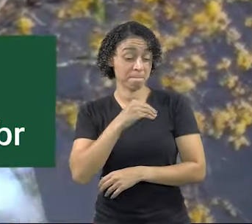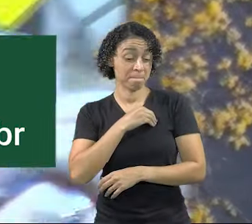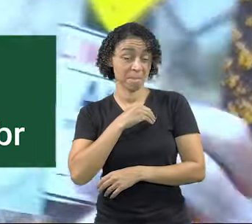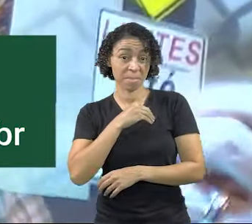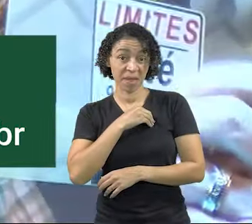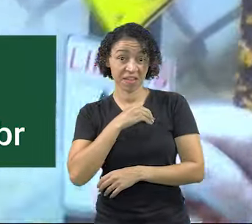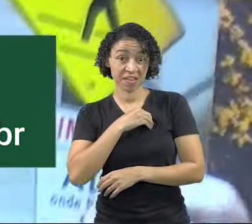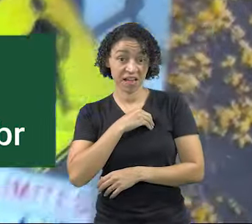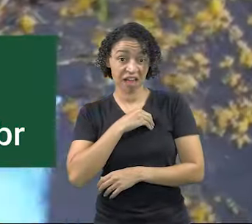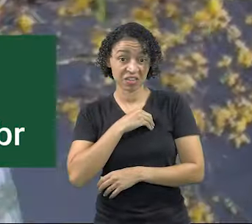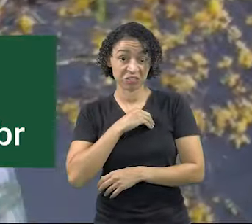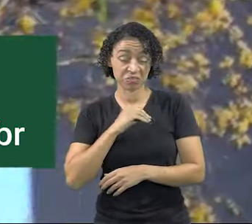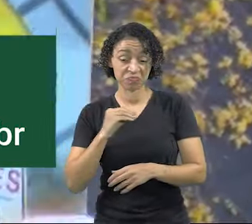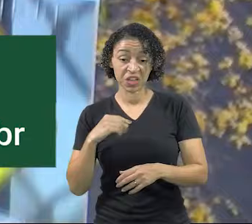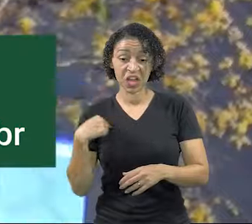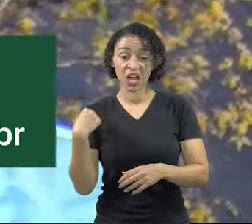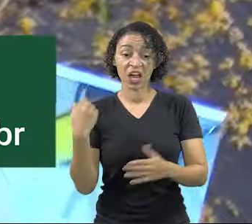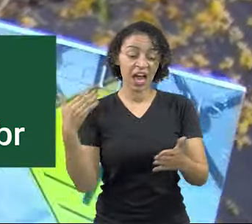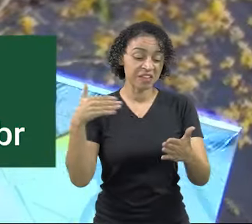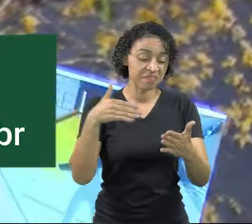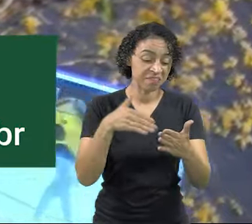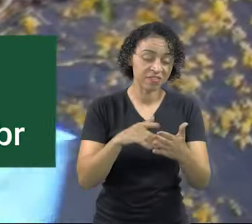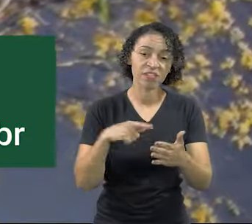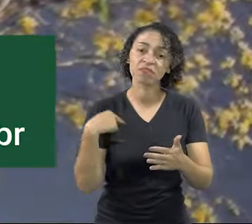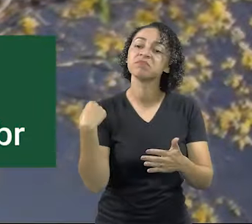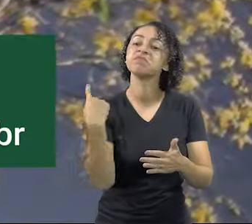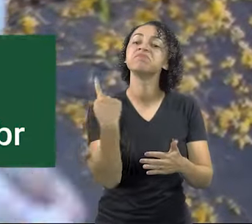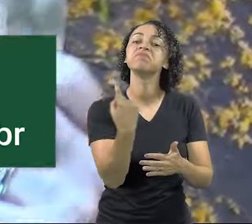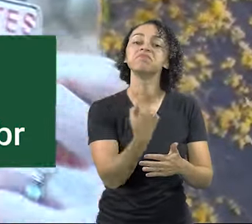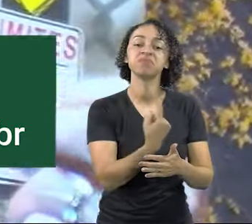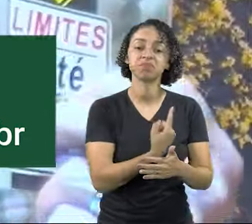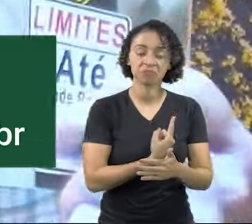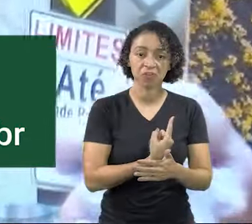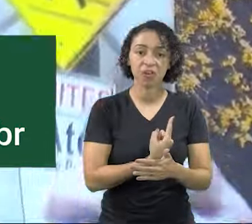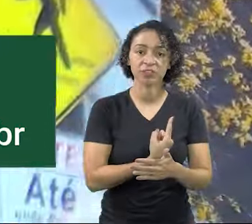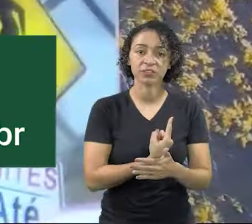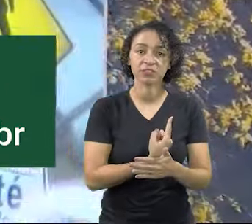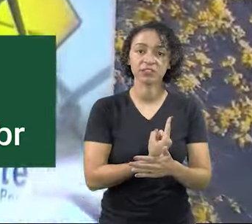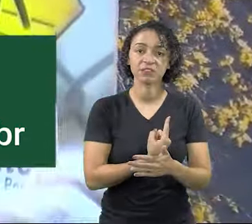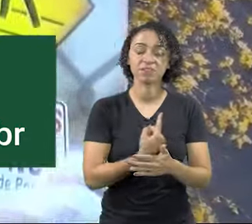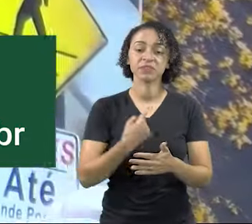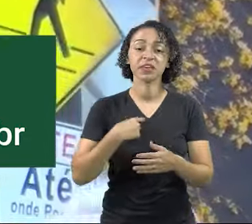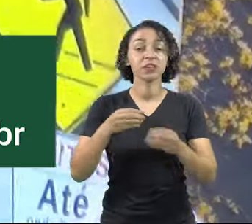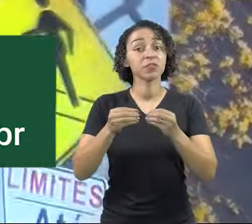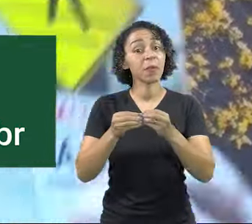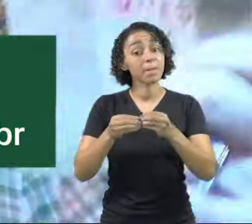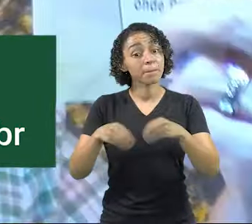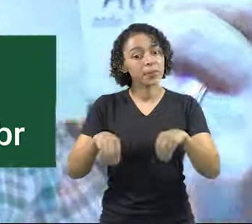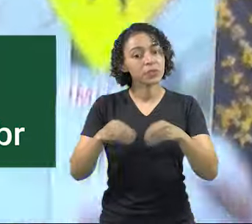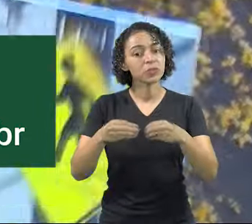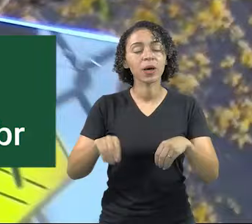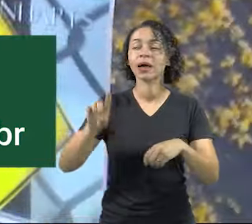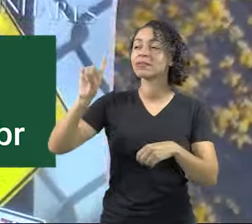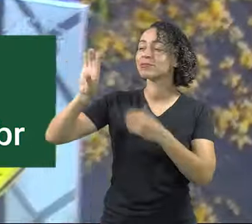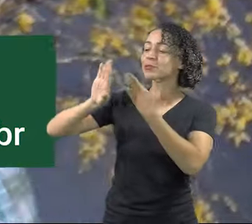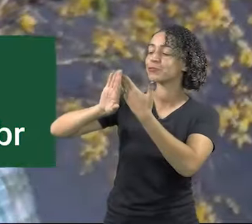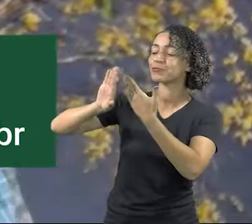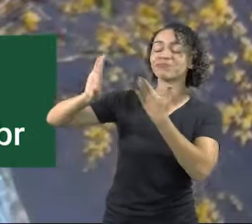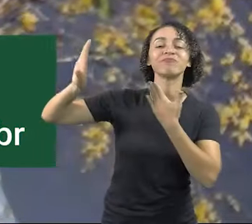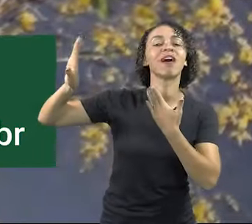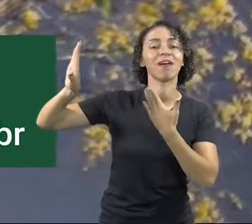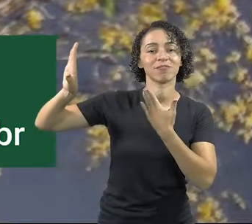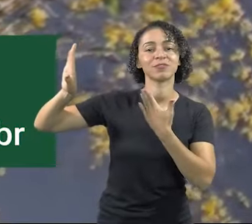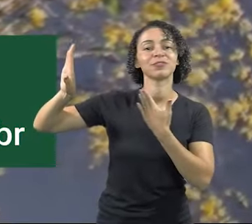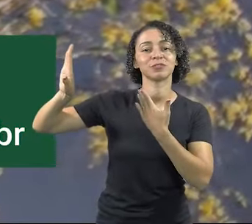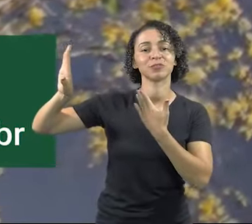limites O resultado é que ele foi disciplinado e perdeu a presença de Deus perdeu o suprimento de Deus